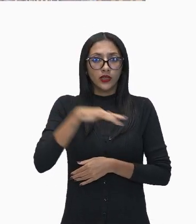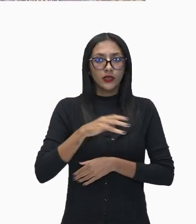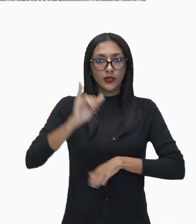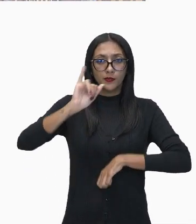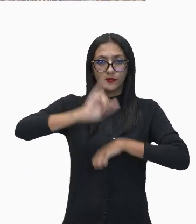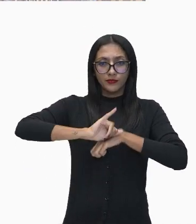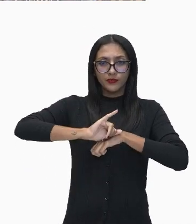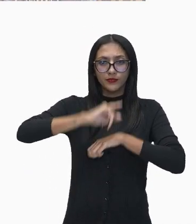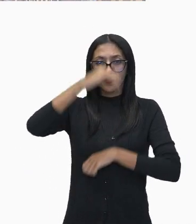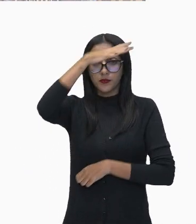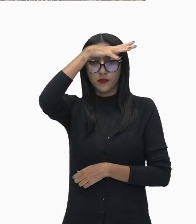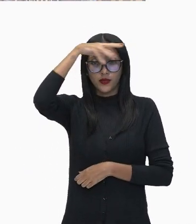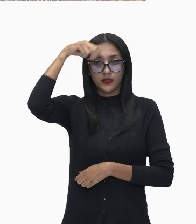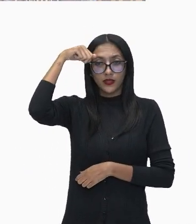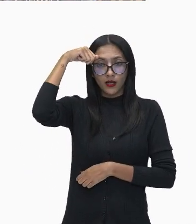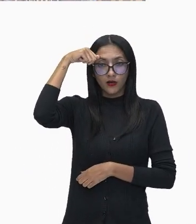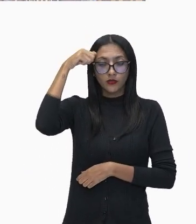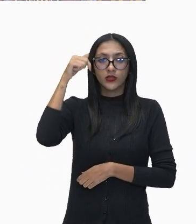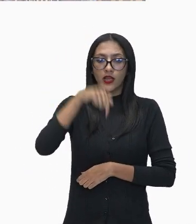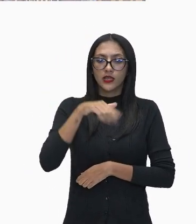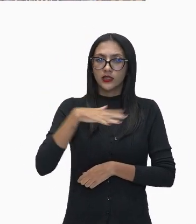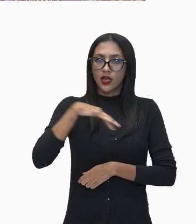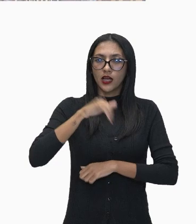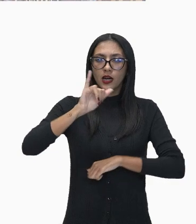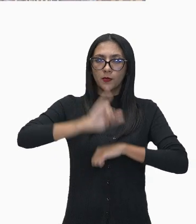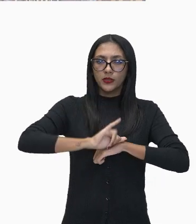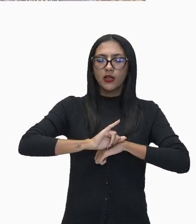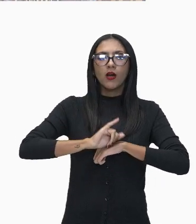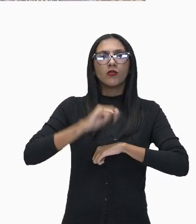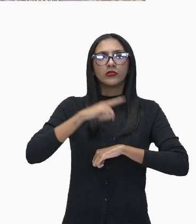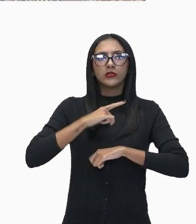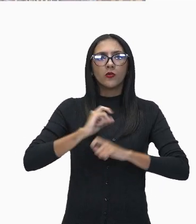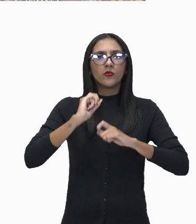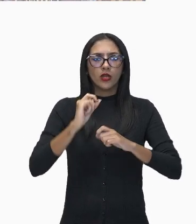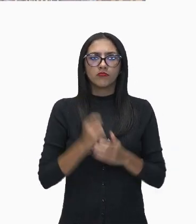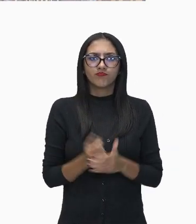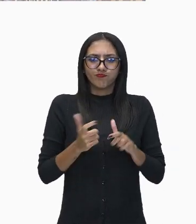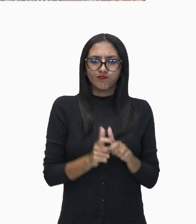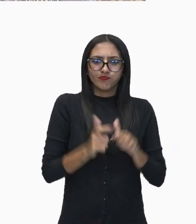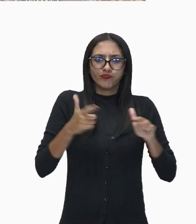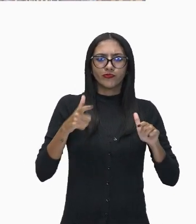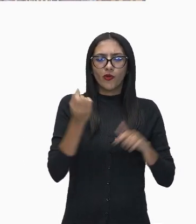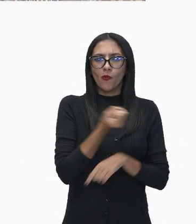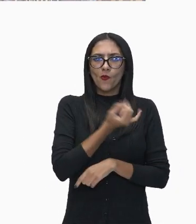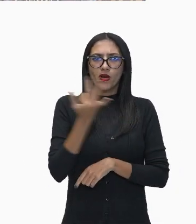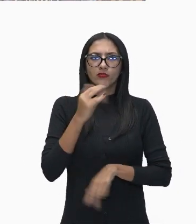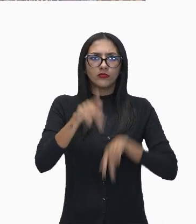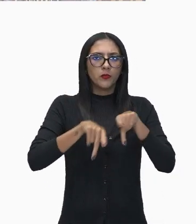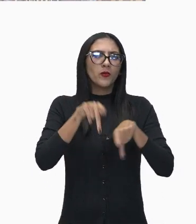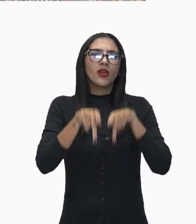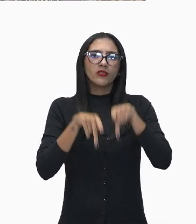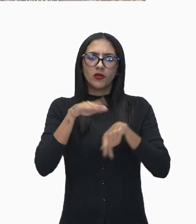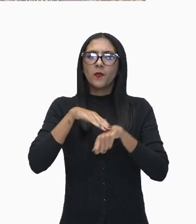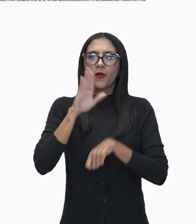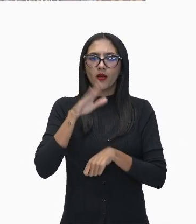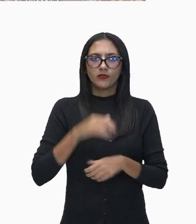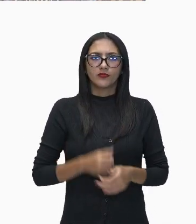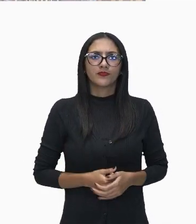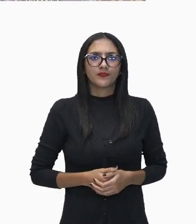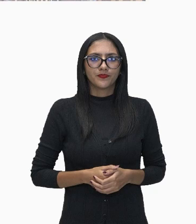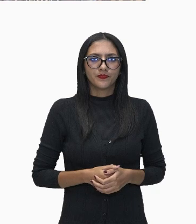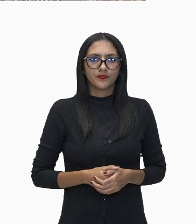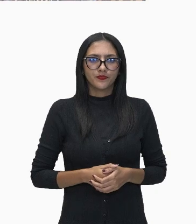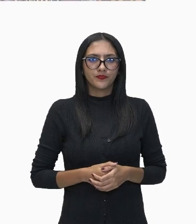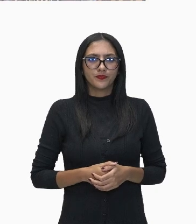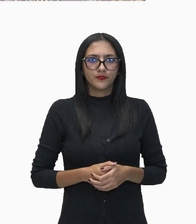Manaus concentra um grande volume populacional, não é isso? Nós temos aqui a primeira cidade com